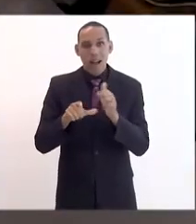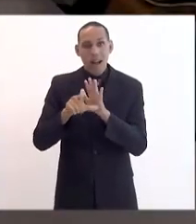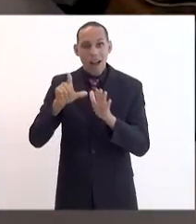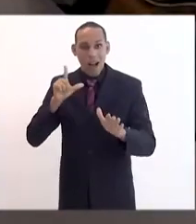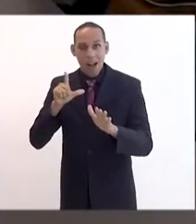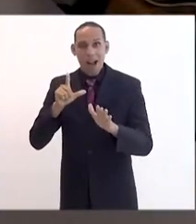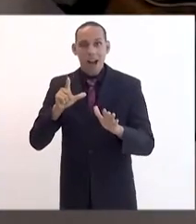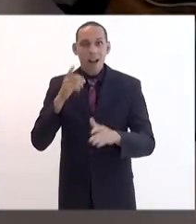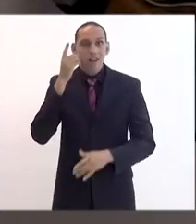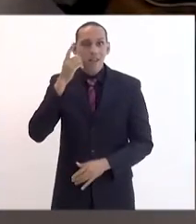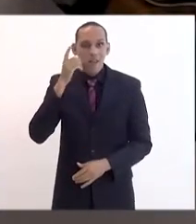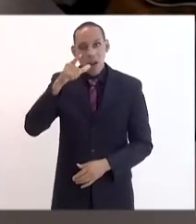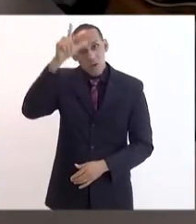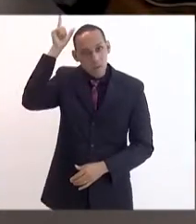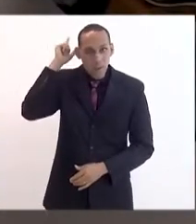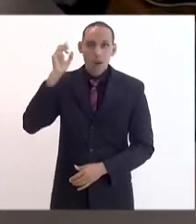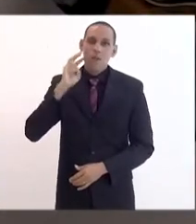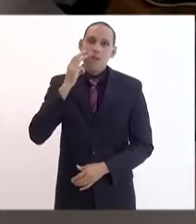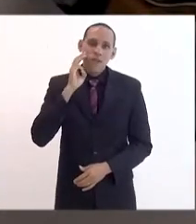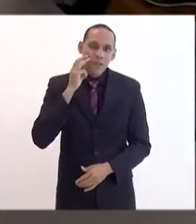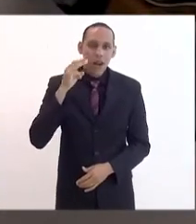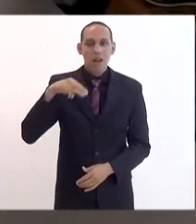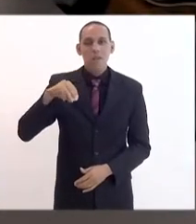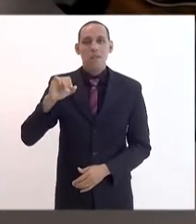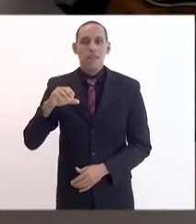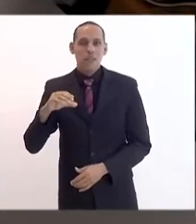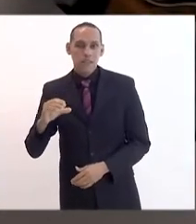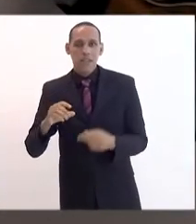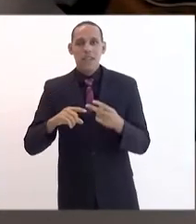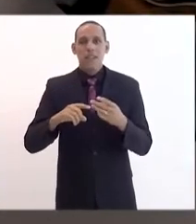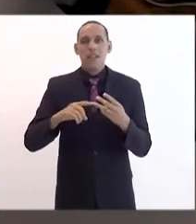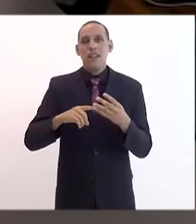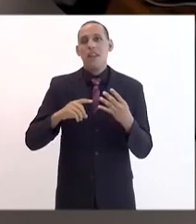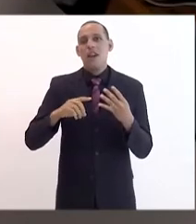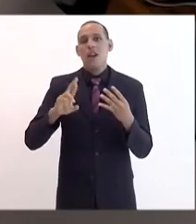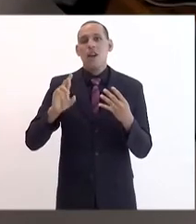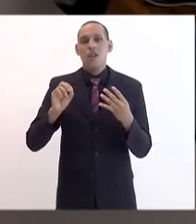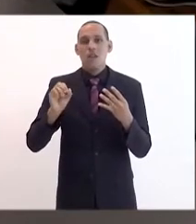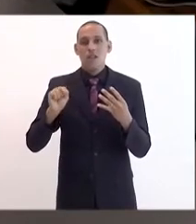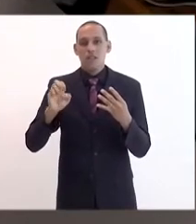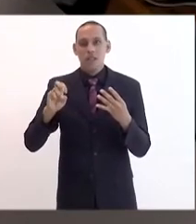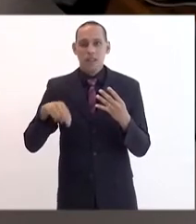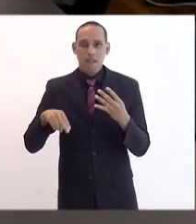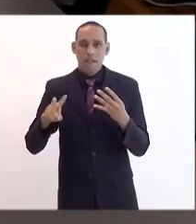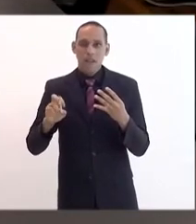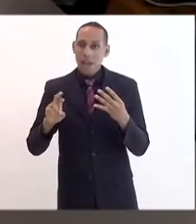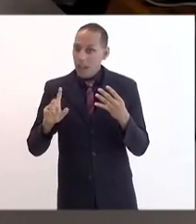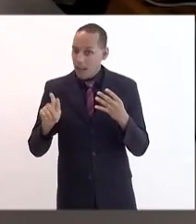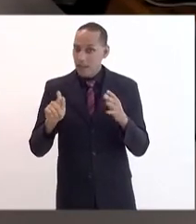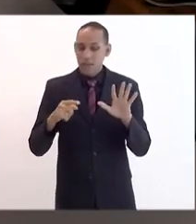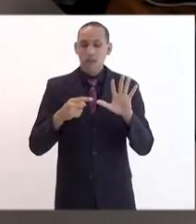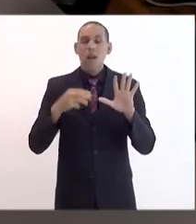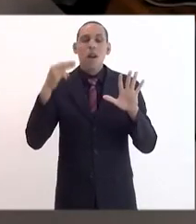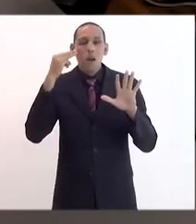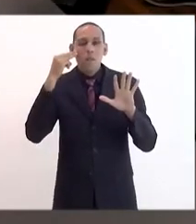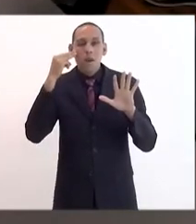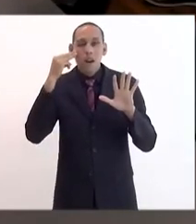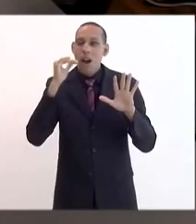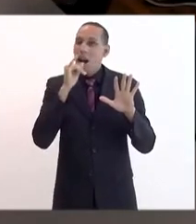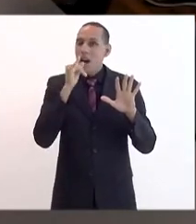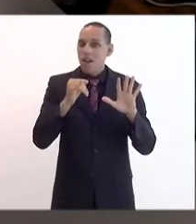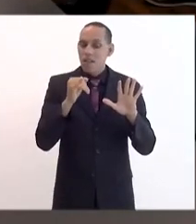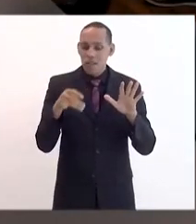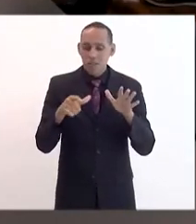deputado Valdec, deputado Carlos Mink, deputado Rosenberg Reis, e justificar que a deputada Mônica já avisou, pelo menos no grupo, que